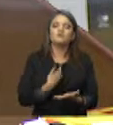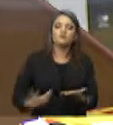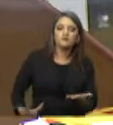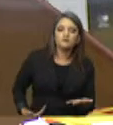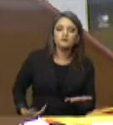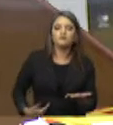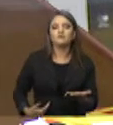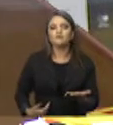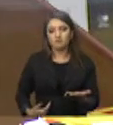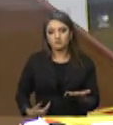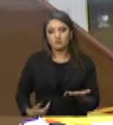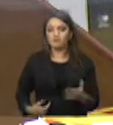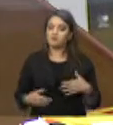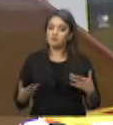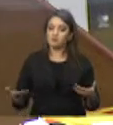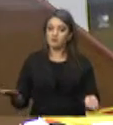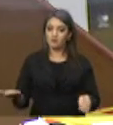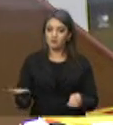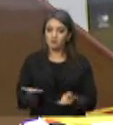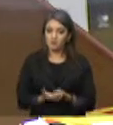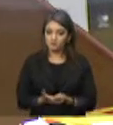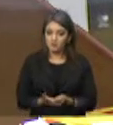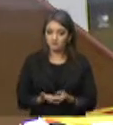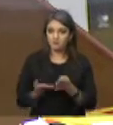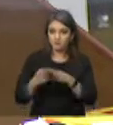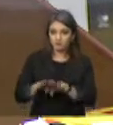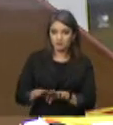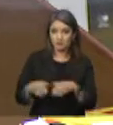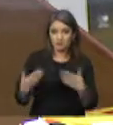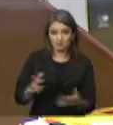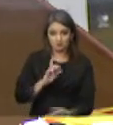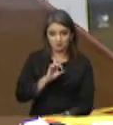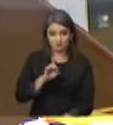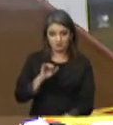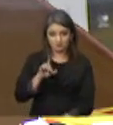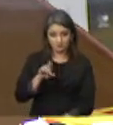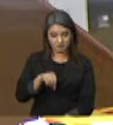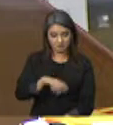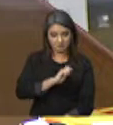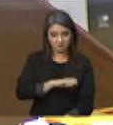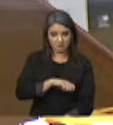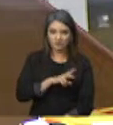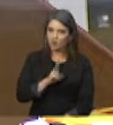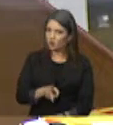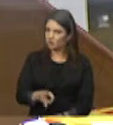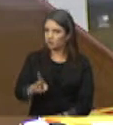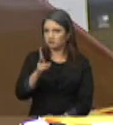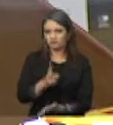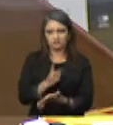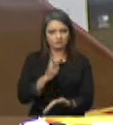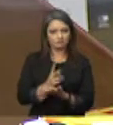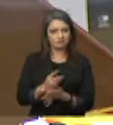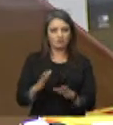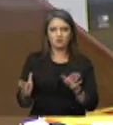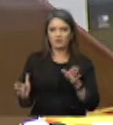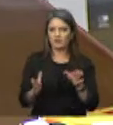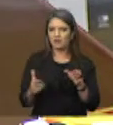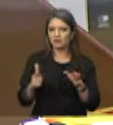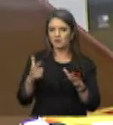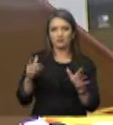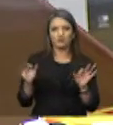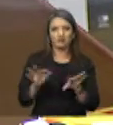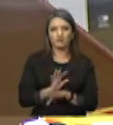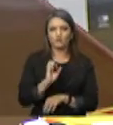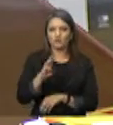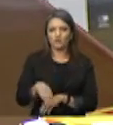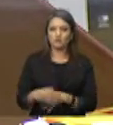as ações de ressarcimento em caso de improbidade dolosas permanece imprescritíveis não há motivo é